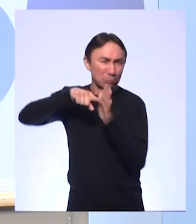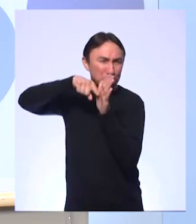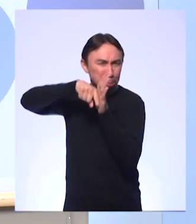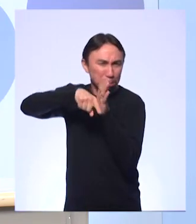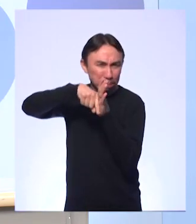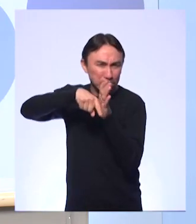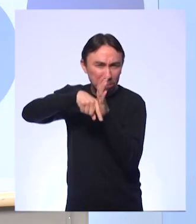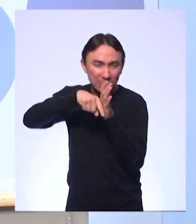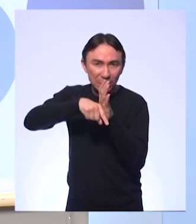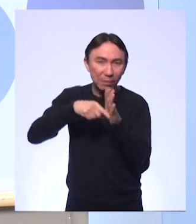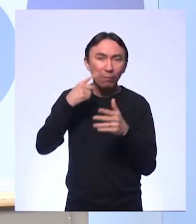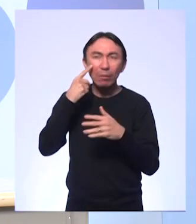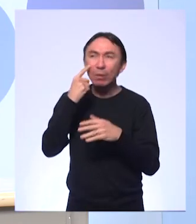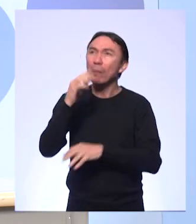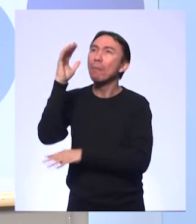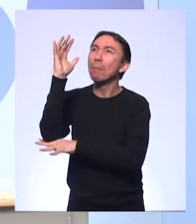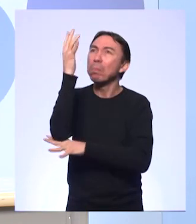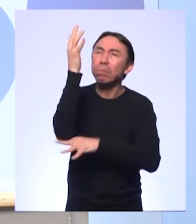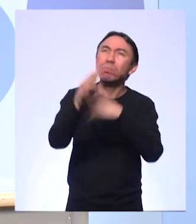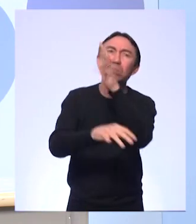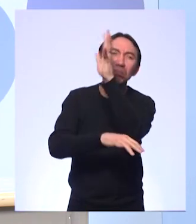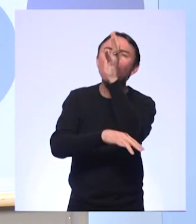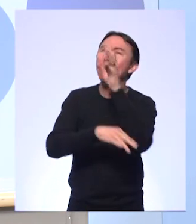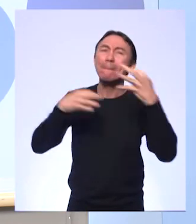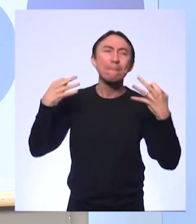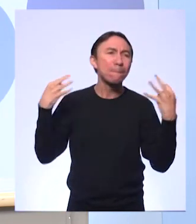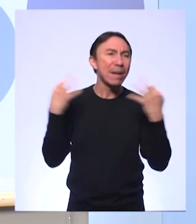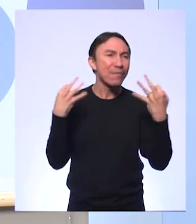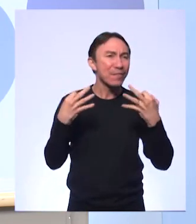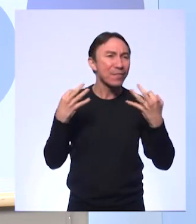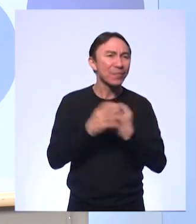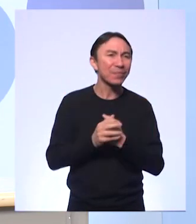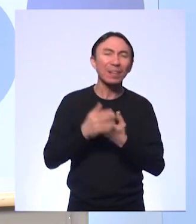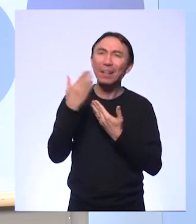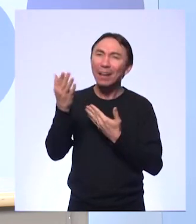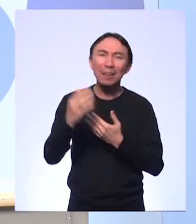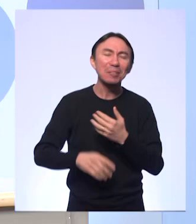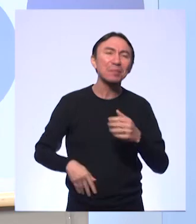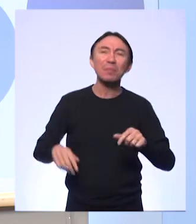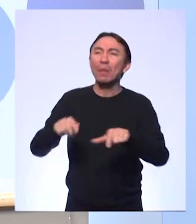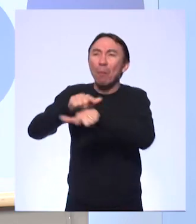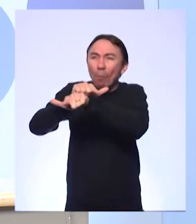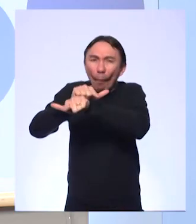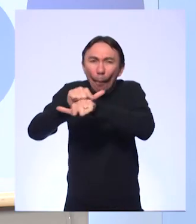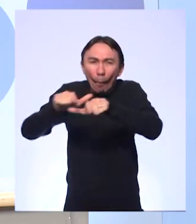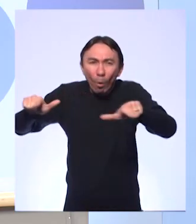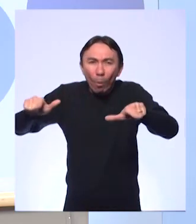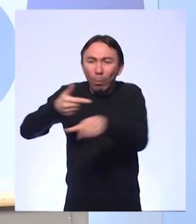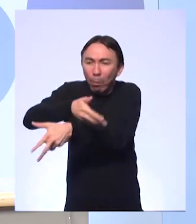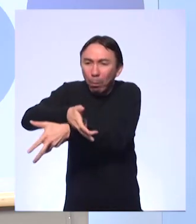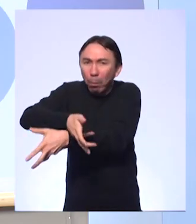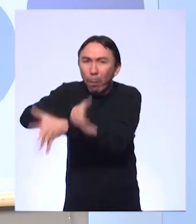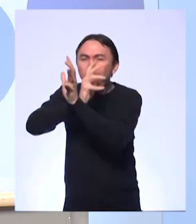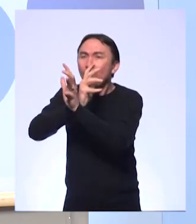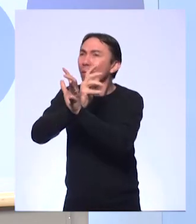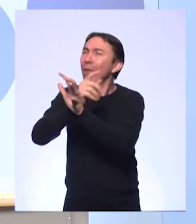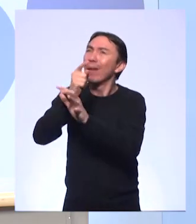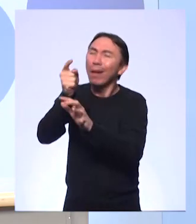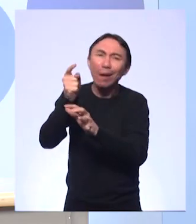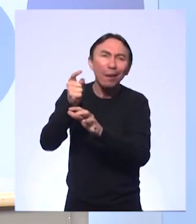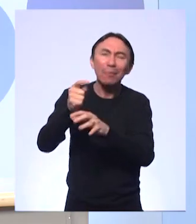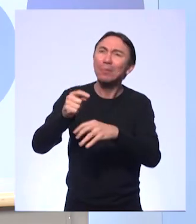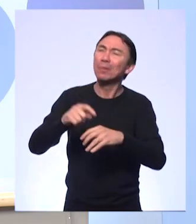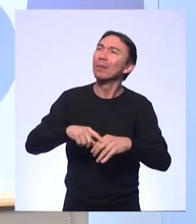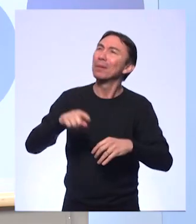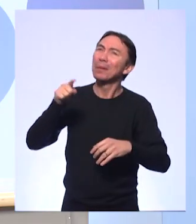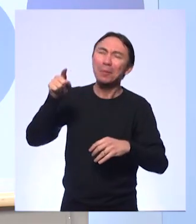natureza é perfeita, né? A gente pode pensar que o deserto do Saara, por ser um deserto, é uma região inútil para o meio ambiente, mas a gente vê que tem uma